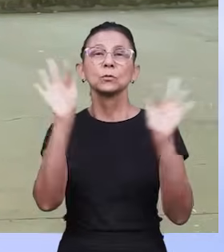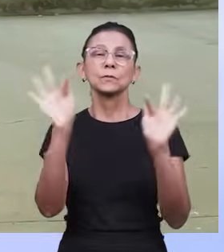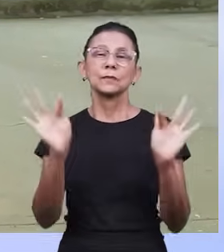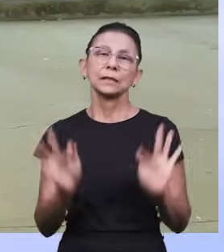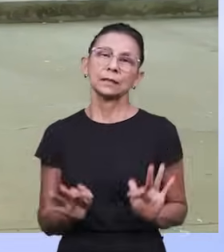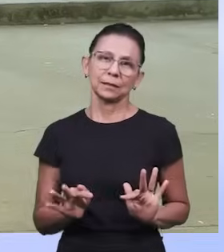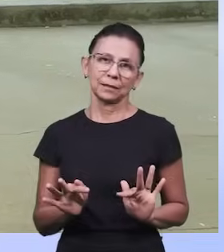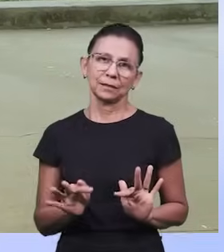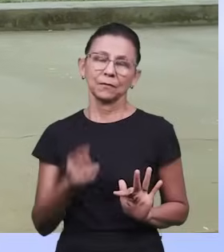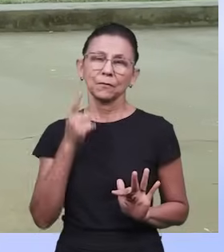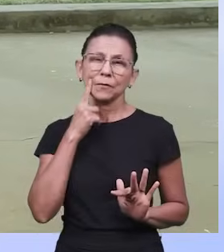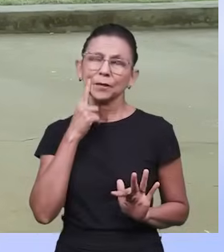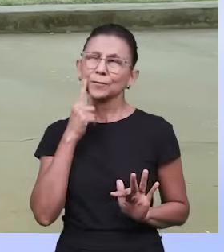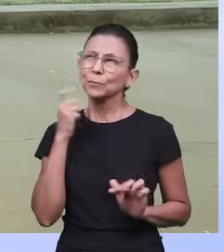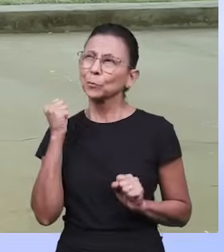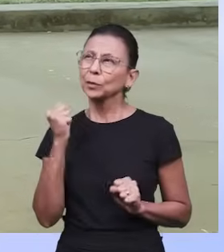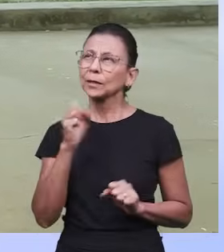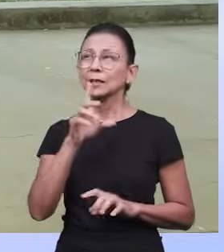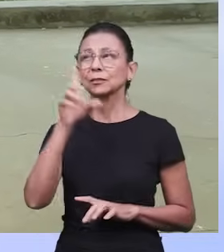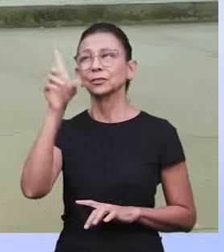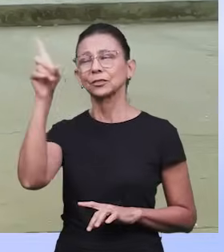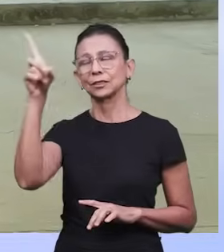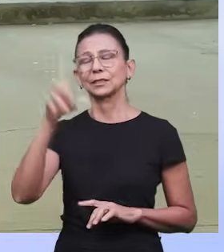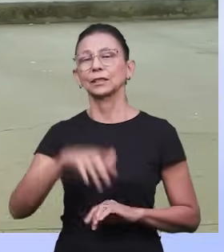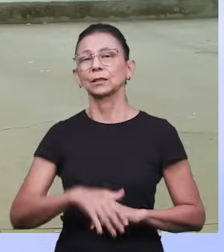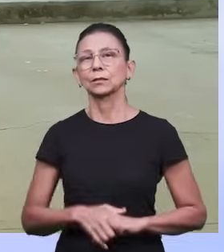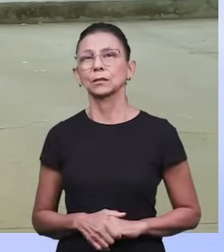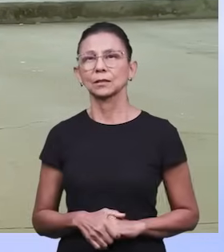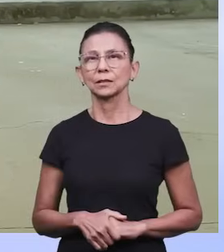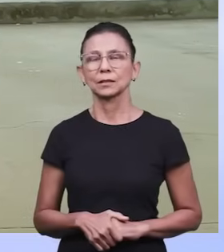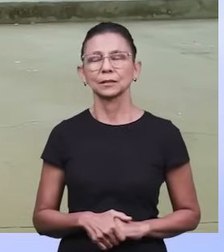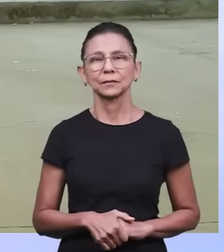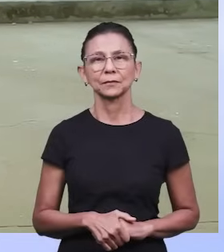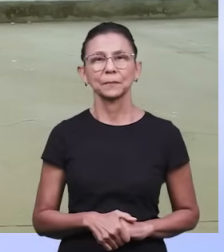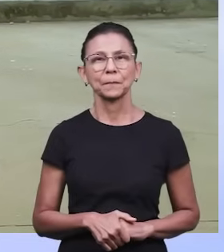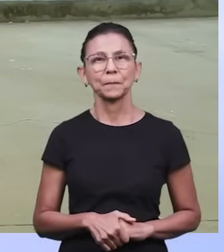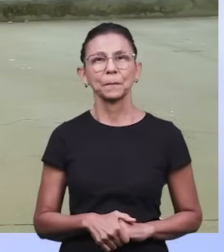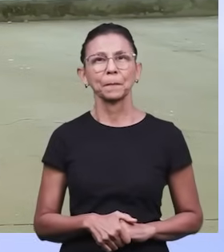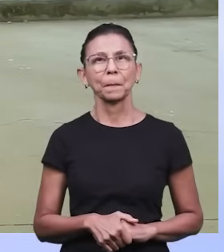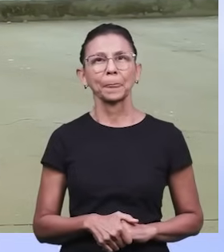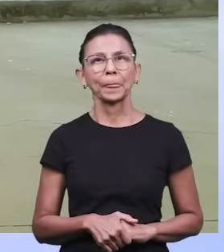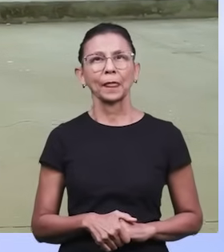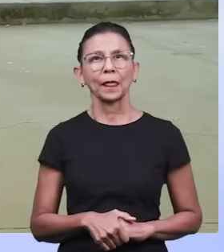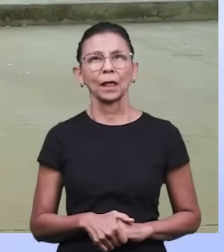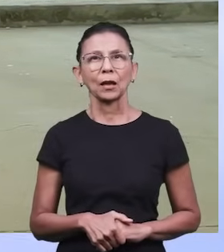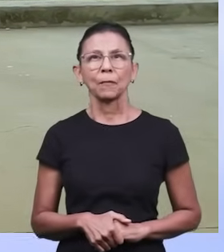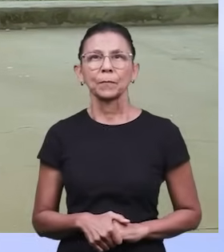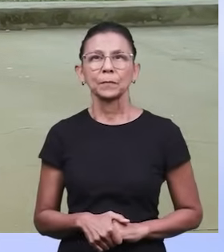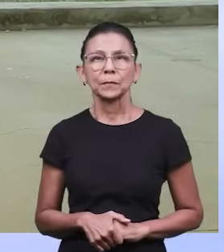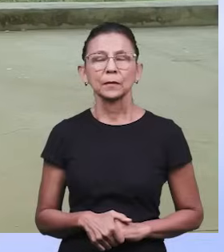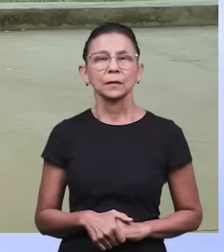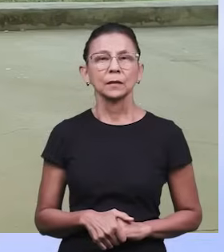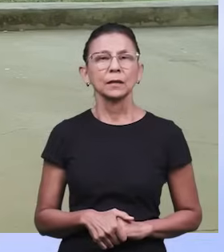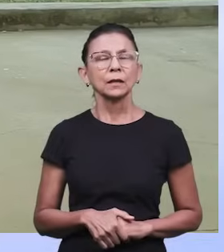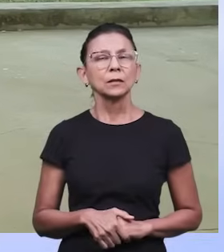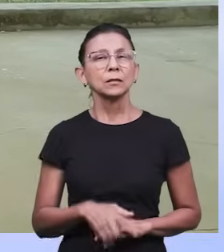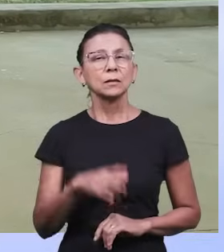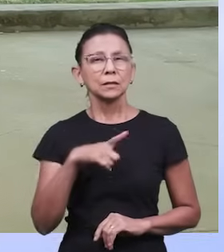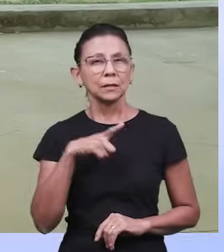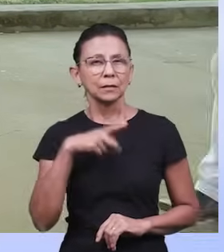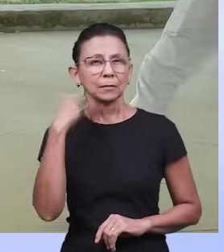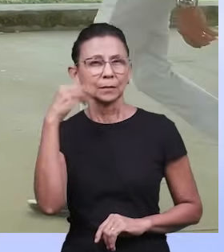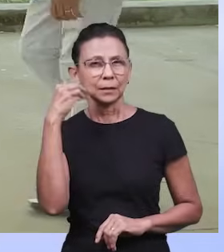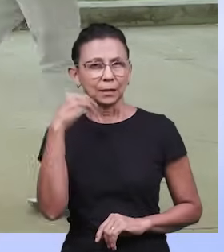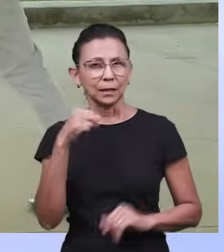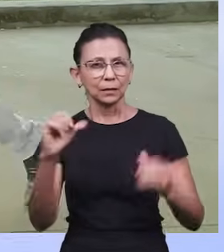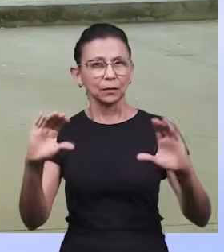Senhor tem operado em nosso meio. Espero que os irmãos que participaram ativamente, deixem aqui o seu comentário contando a sua experiência.